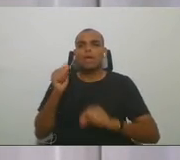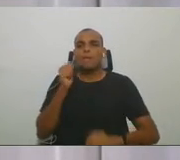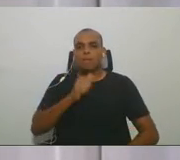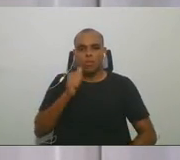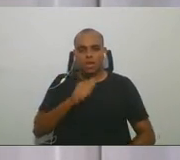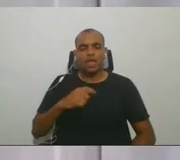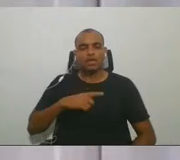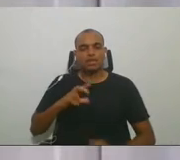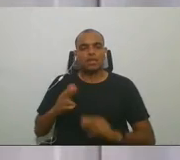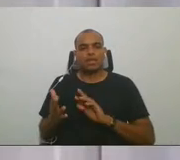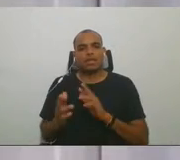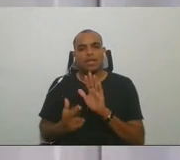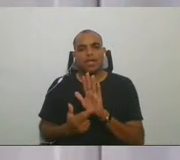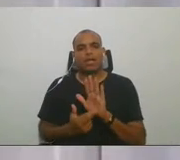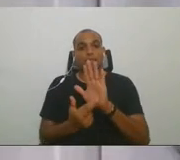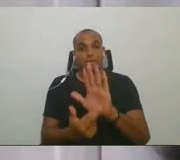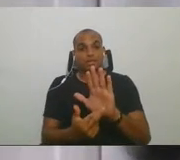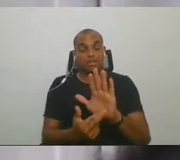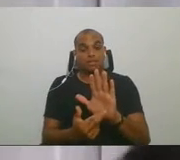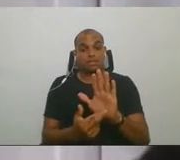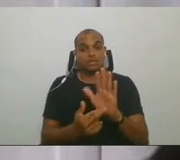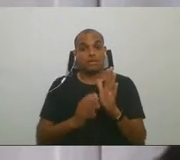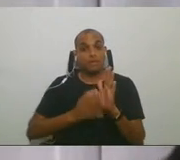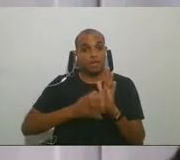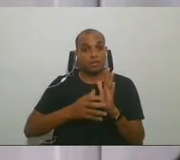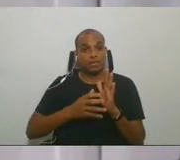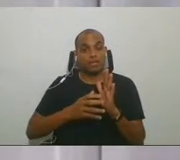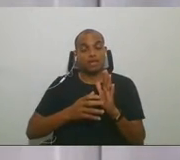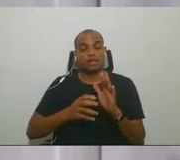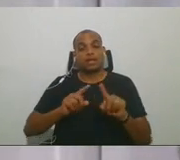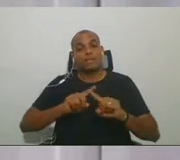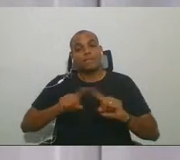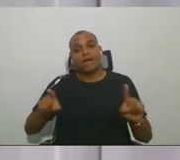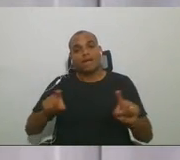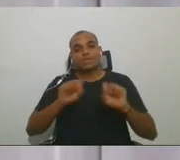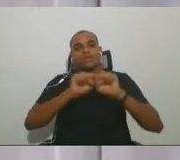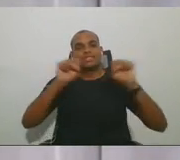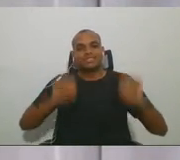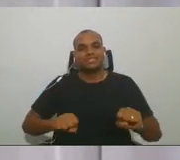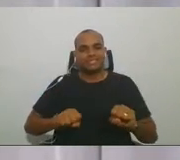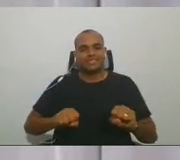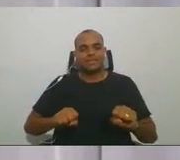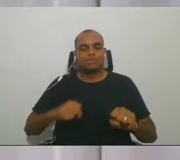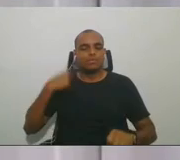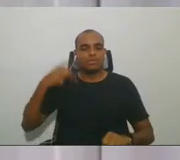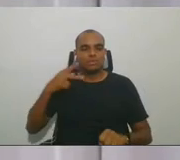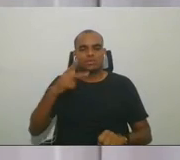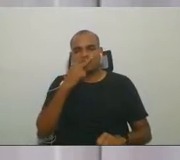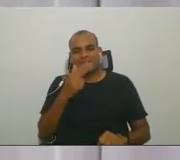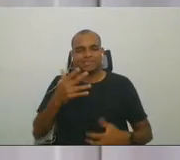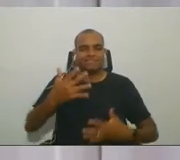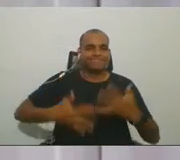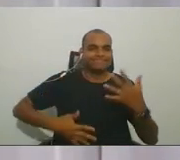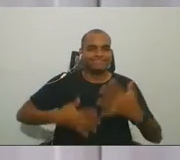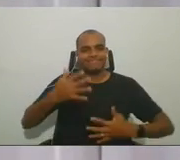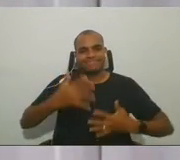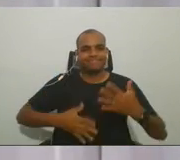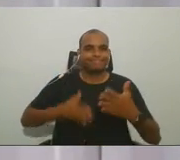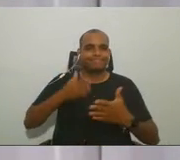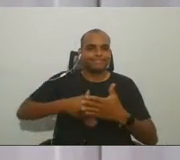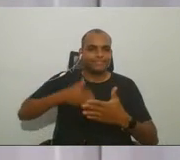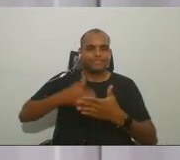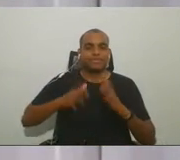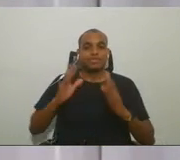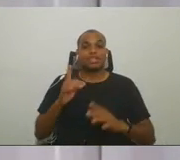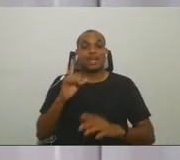parlamentar, mas tem obstáculos no sistema político para que isto aconteça de fato. Já faz uma